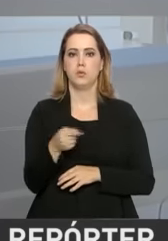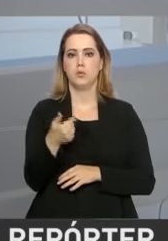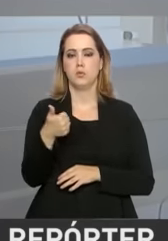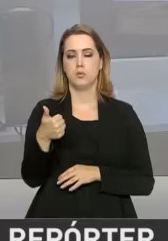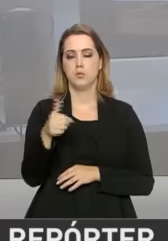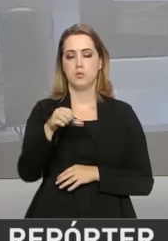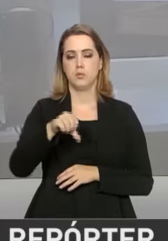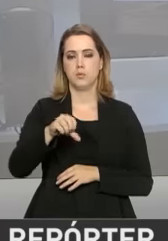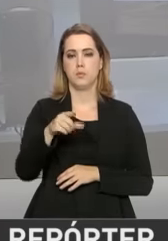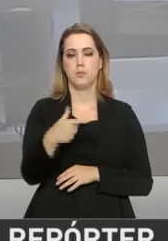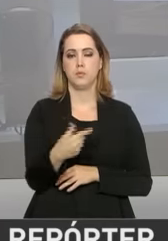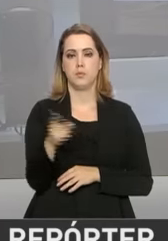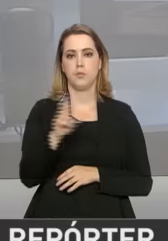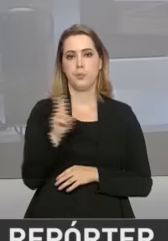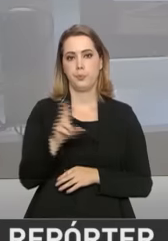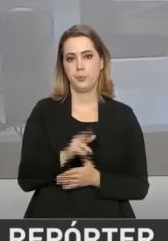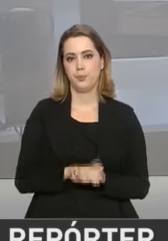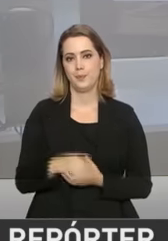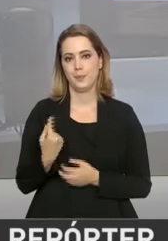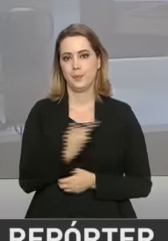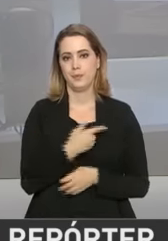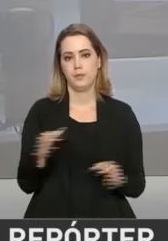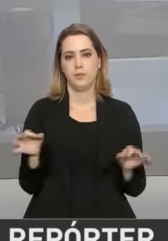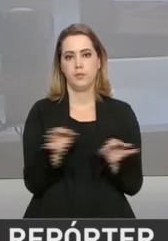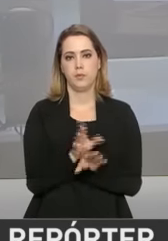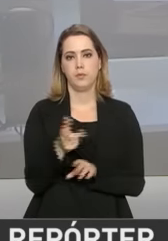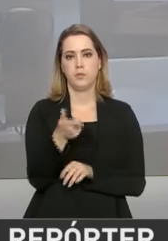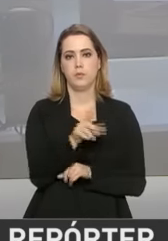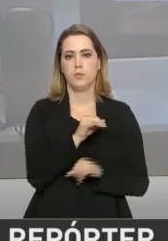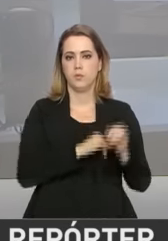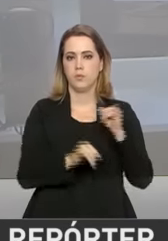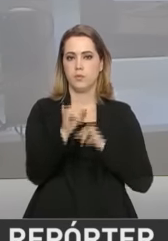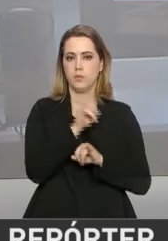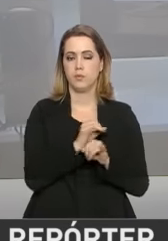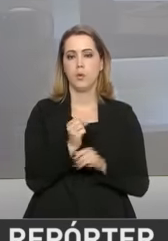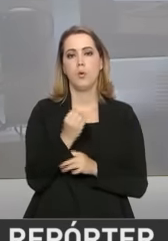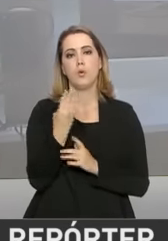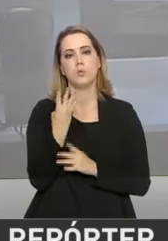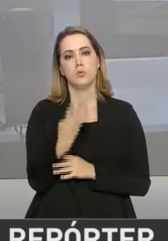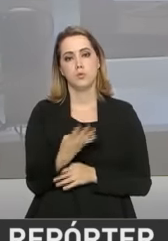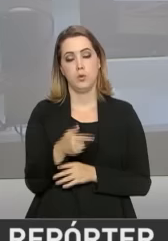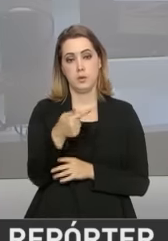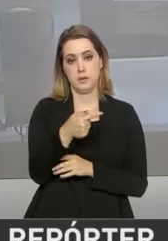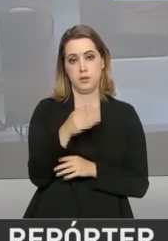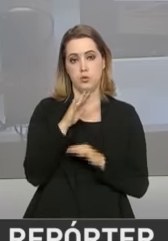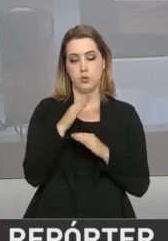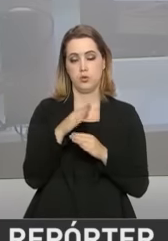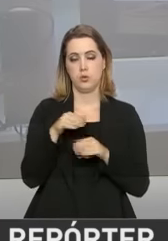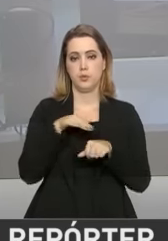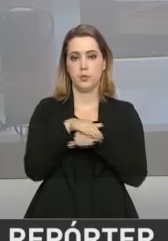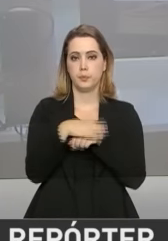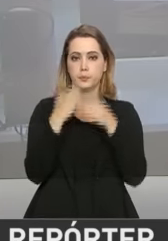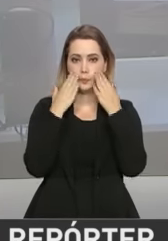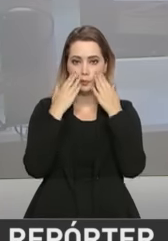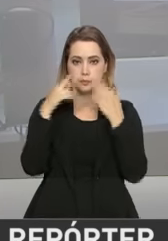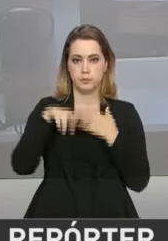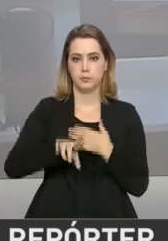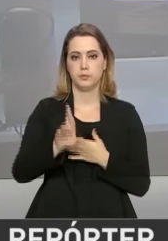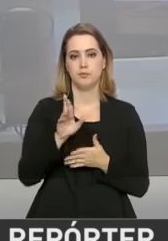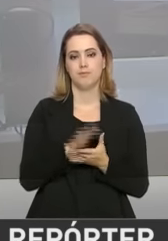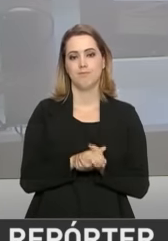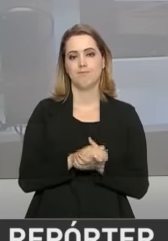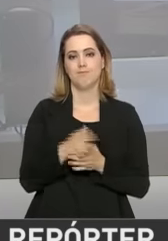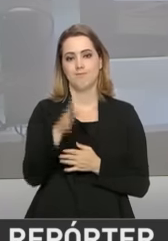2.192. E nós ficamos por aqui. Voltamos a qualquer momento com outras informações ou às 19h, na próxima edição do Repórter